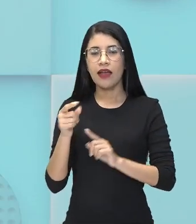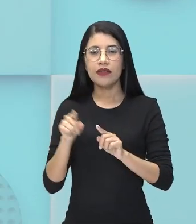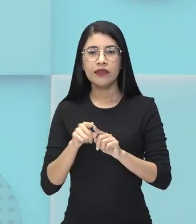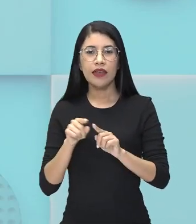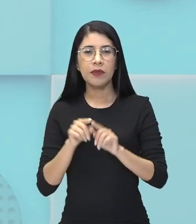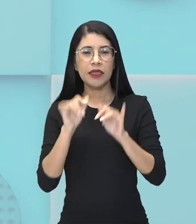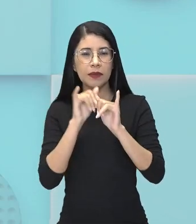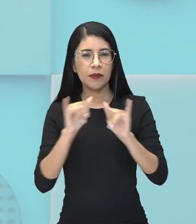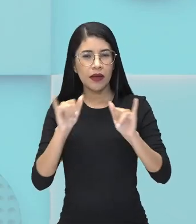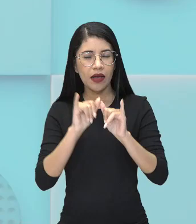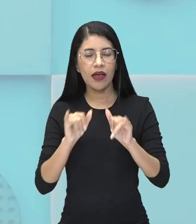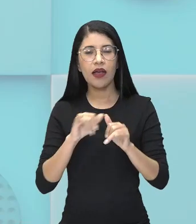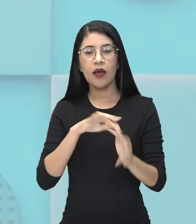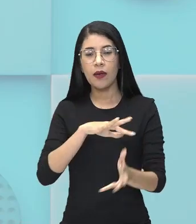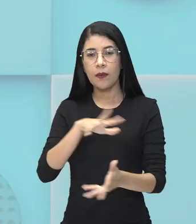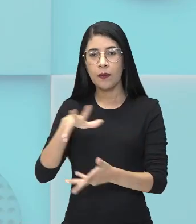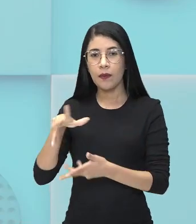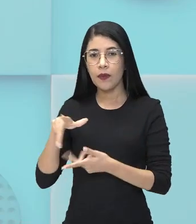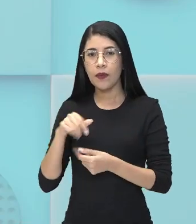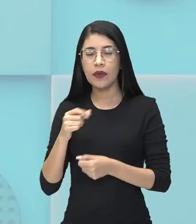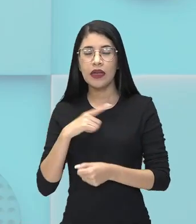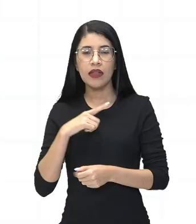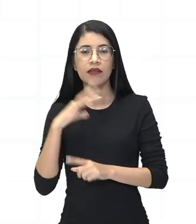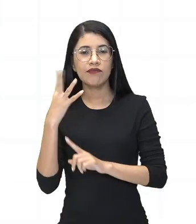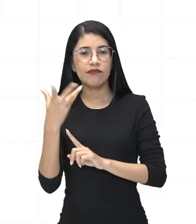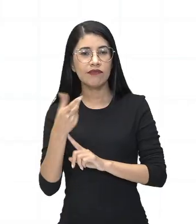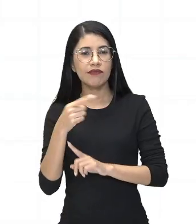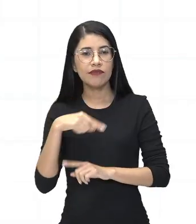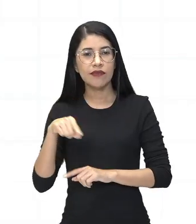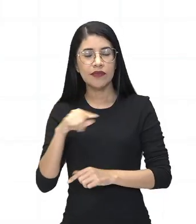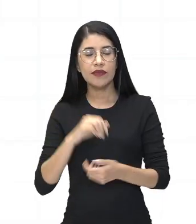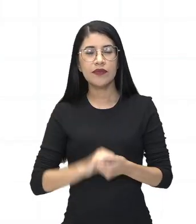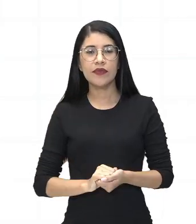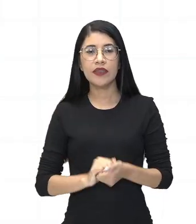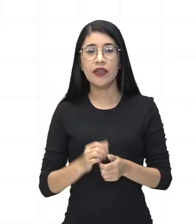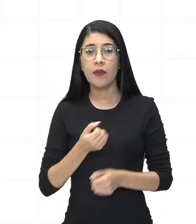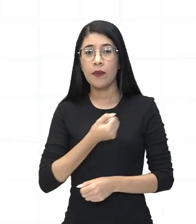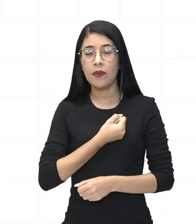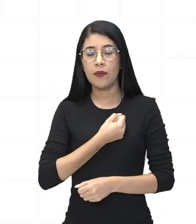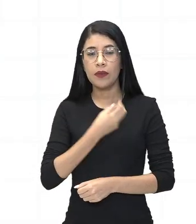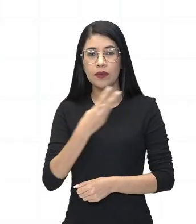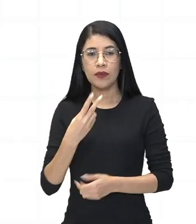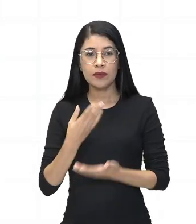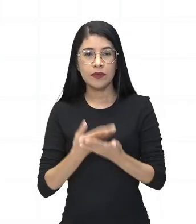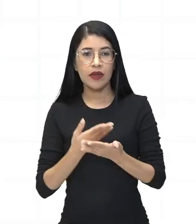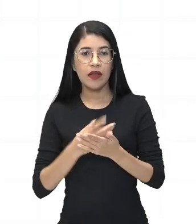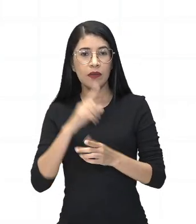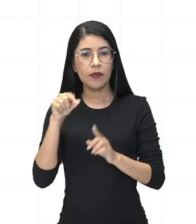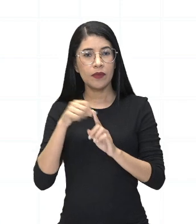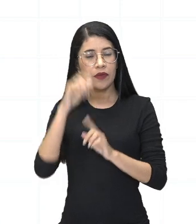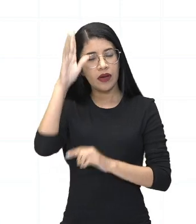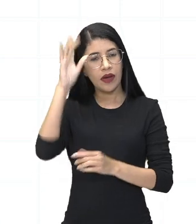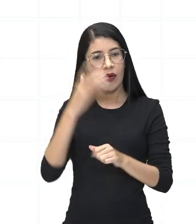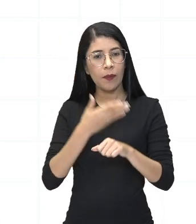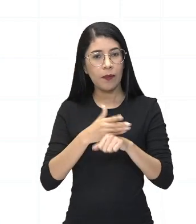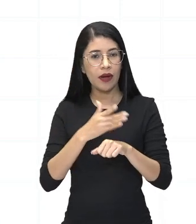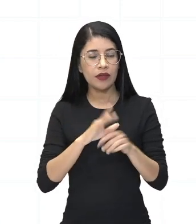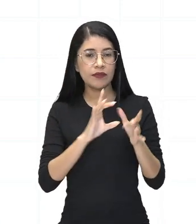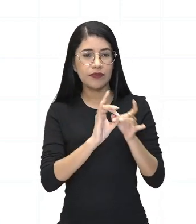esse mundo tão importante que envolve a arte para vocês. Aula 2, que é objeto de conhecimento, contextos e